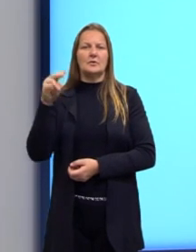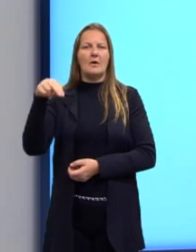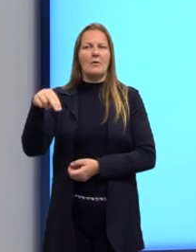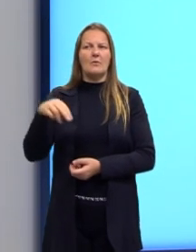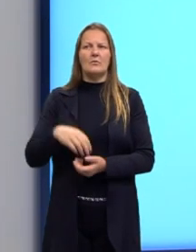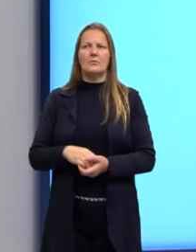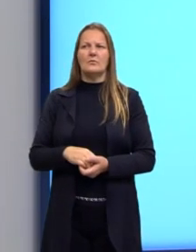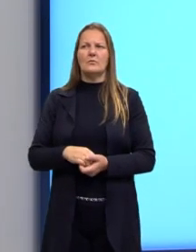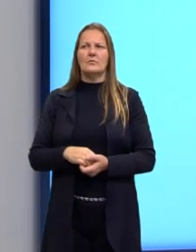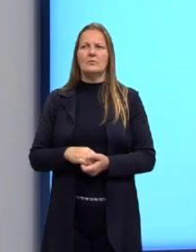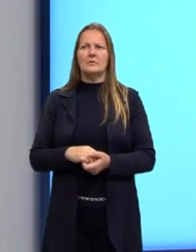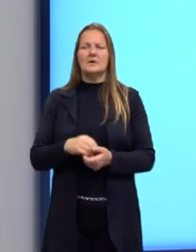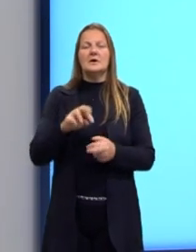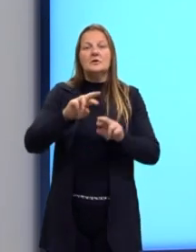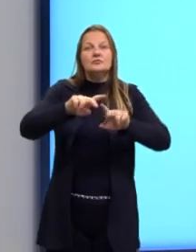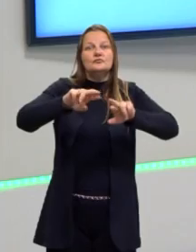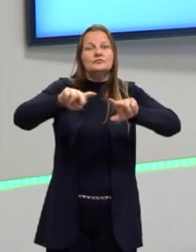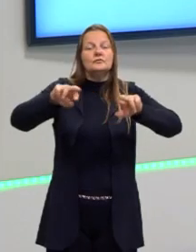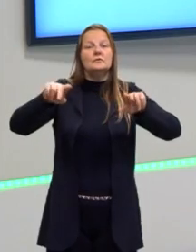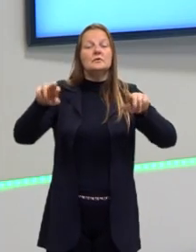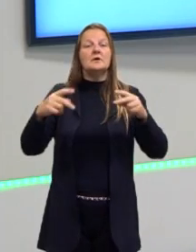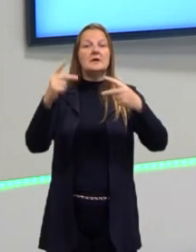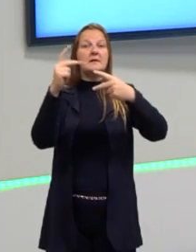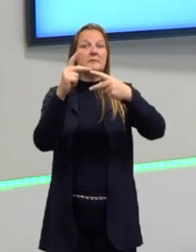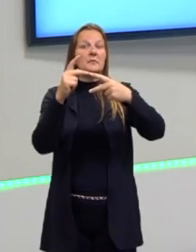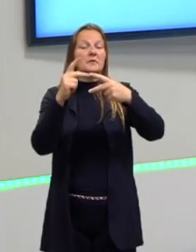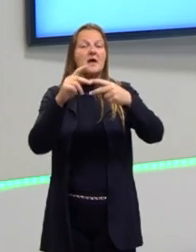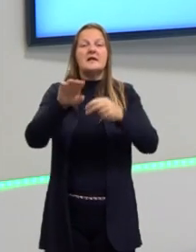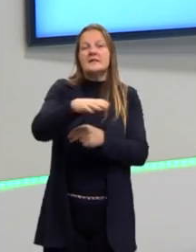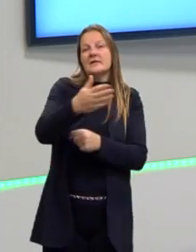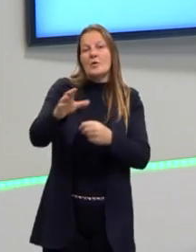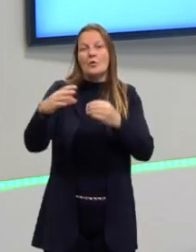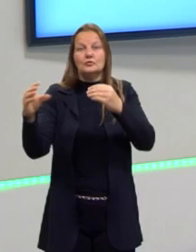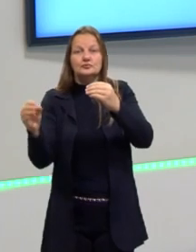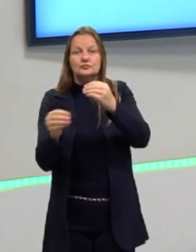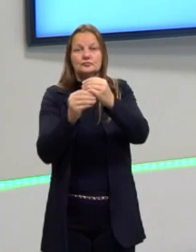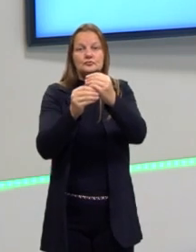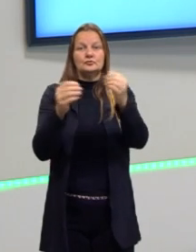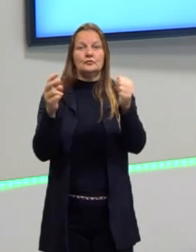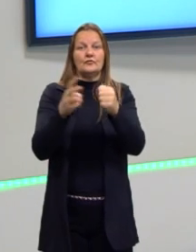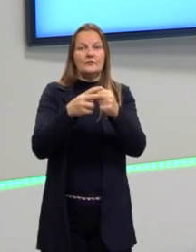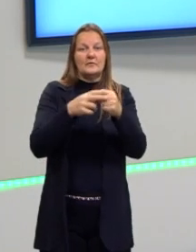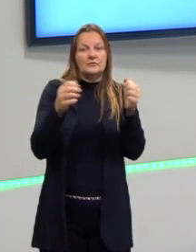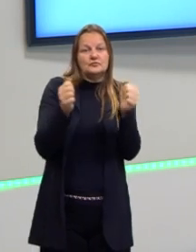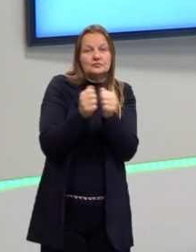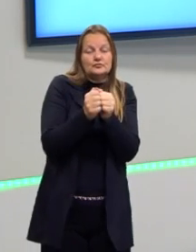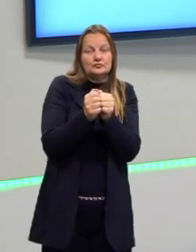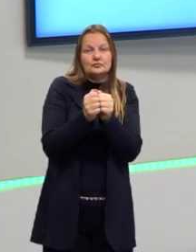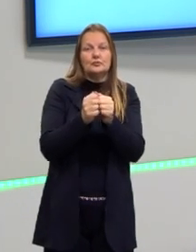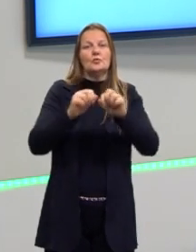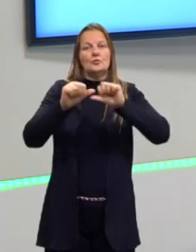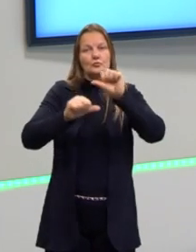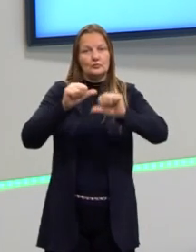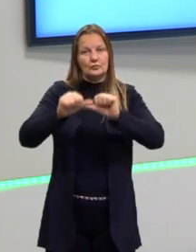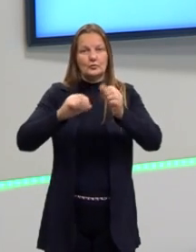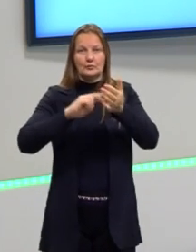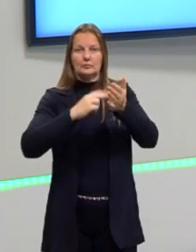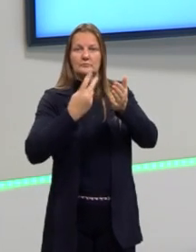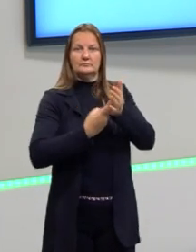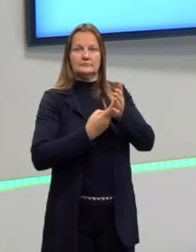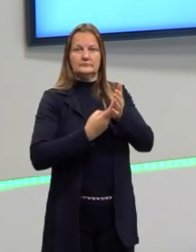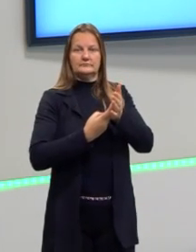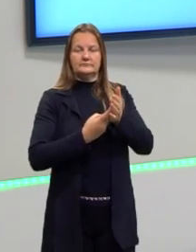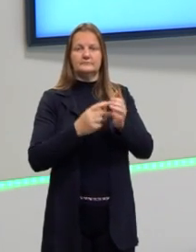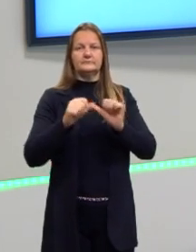porque elas são preposições elas vão depender da palavra que vem agregada a elas para que elas